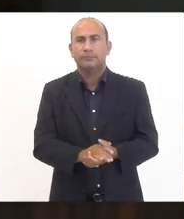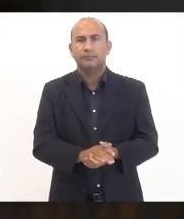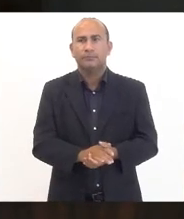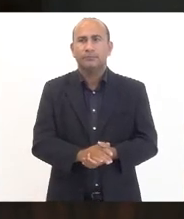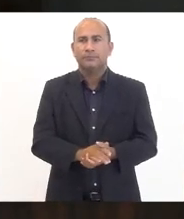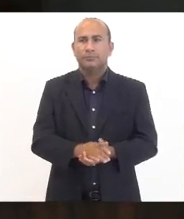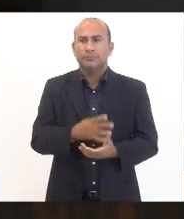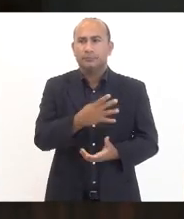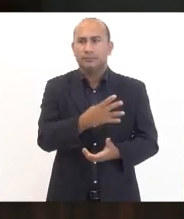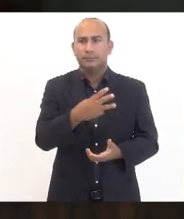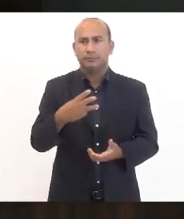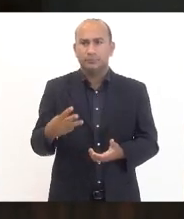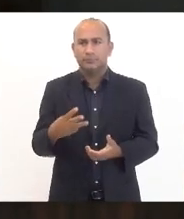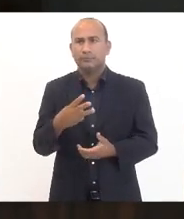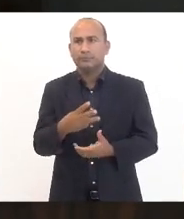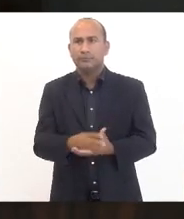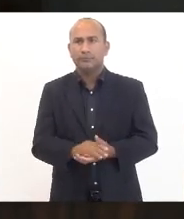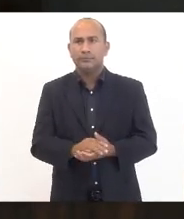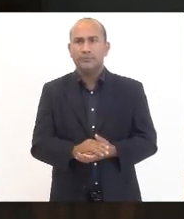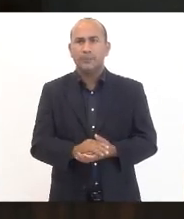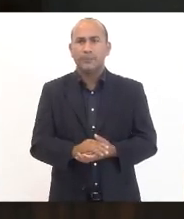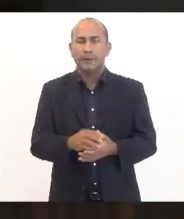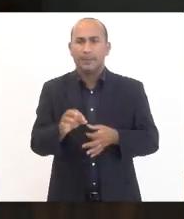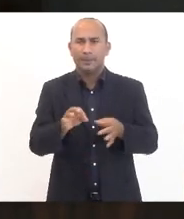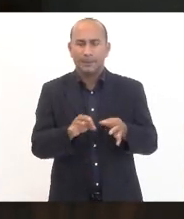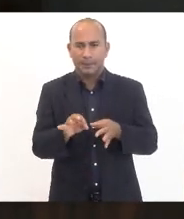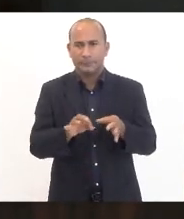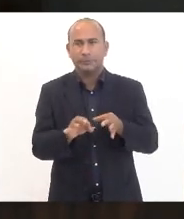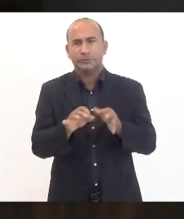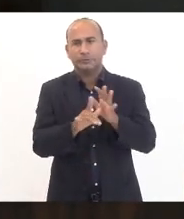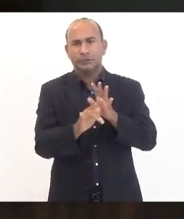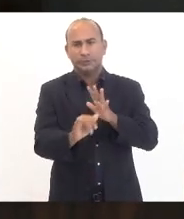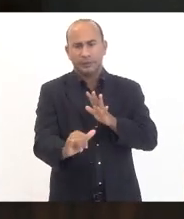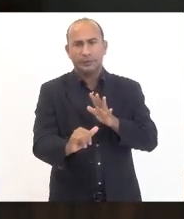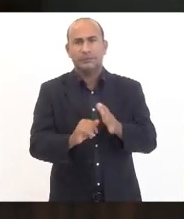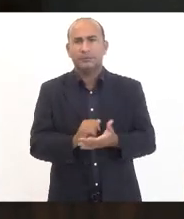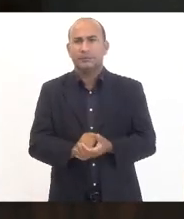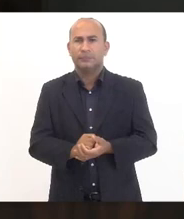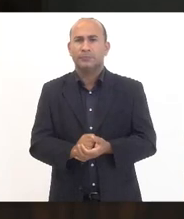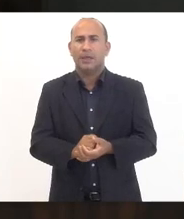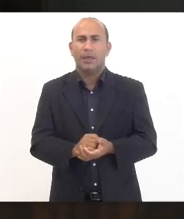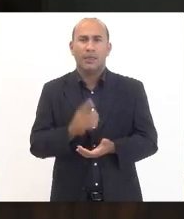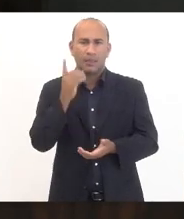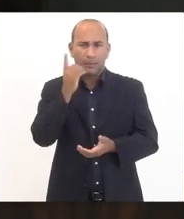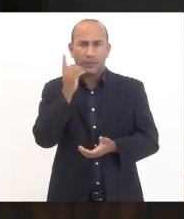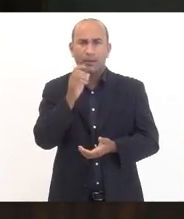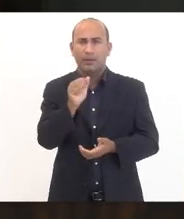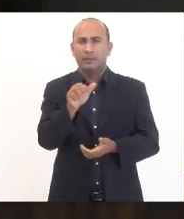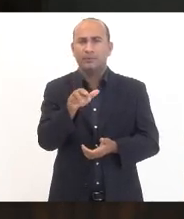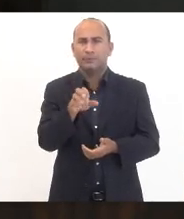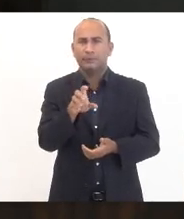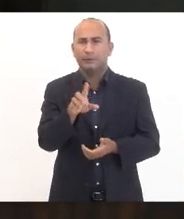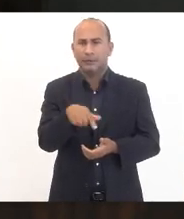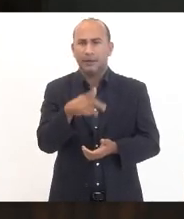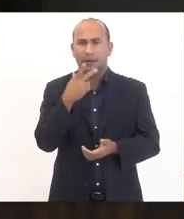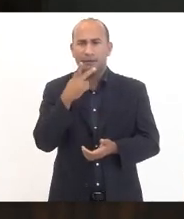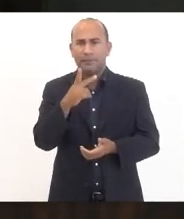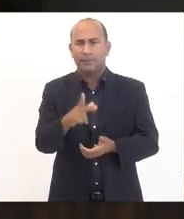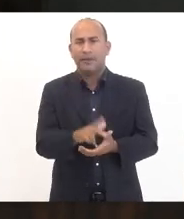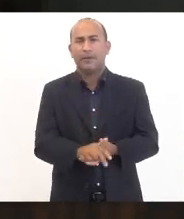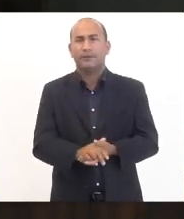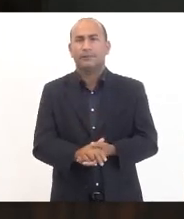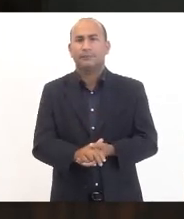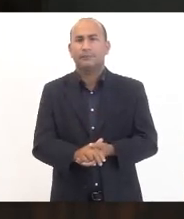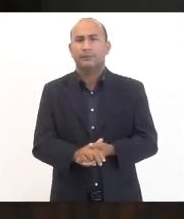veto parcial aposto ao projeto de lei 4632 de 21, de autoria do deputado André Siciliano, que declara